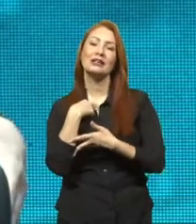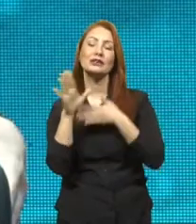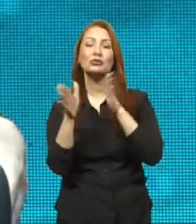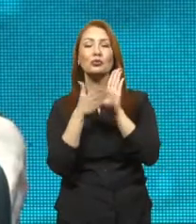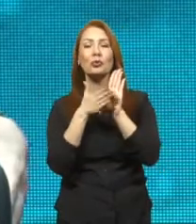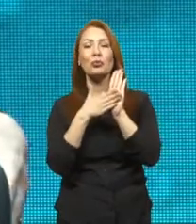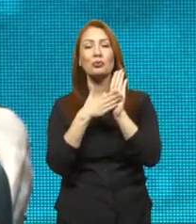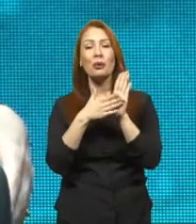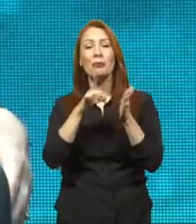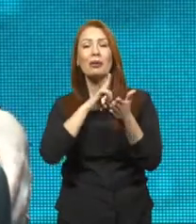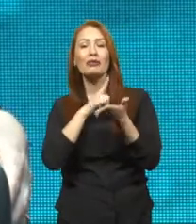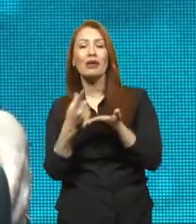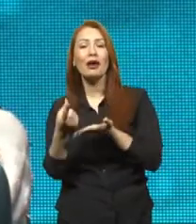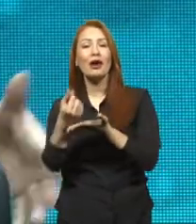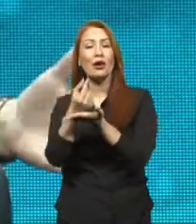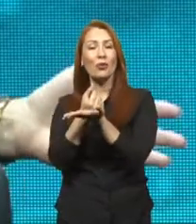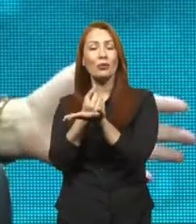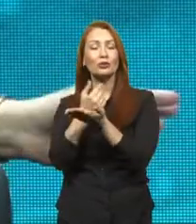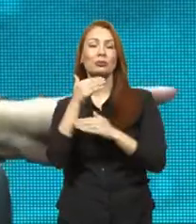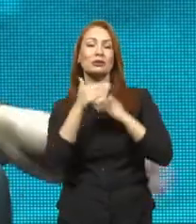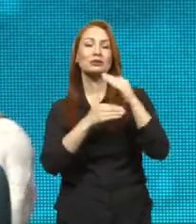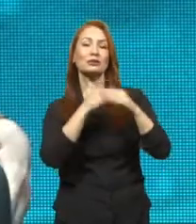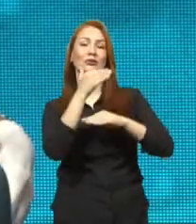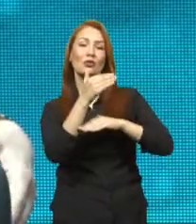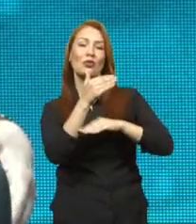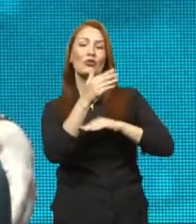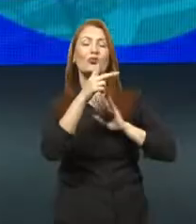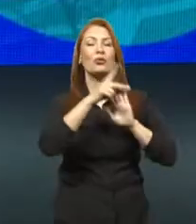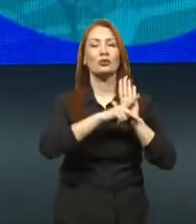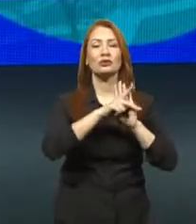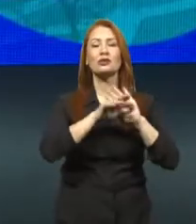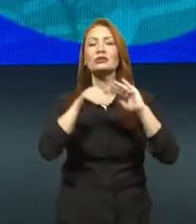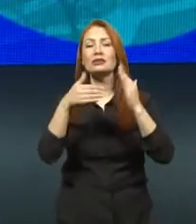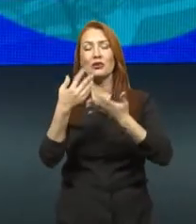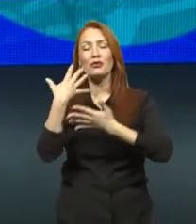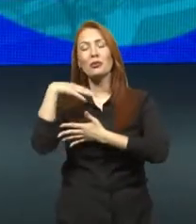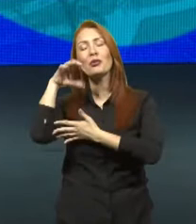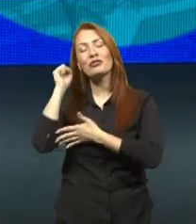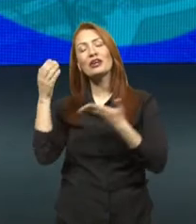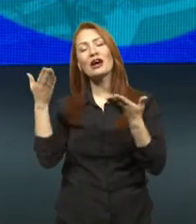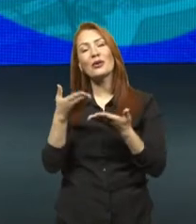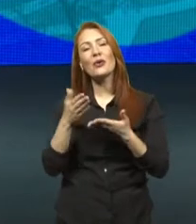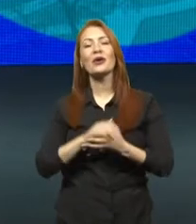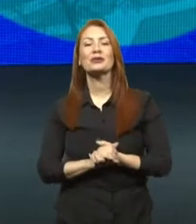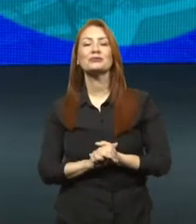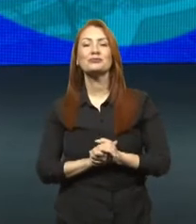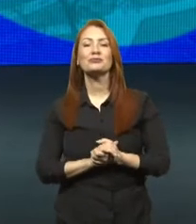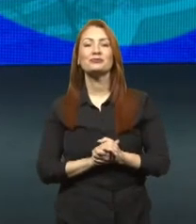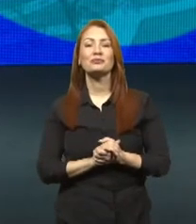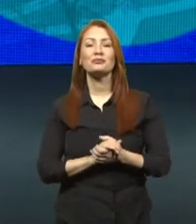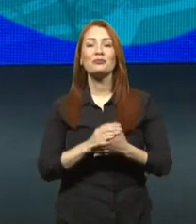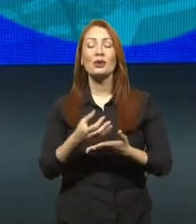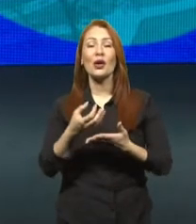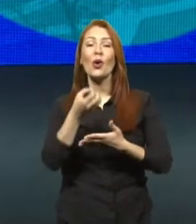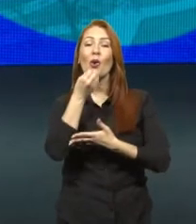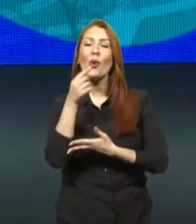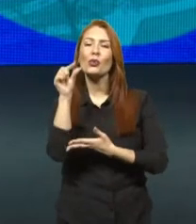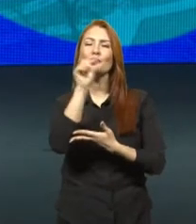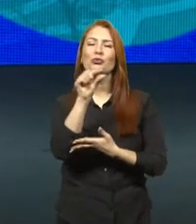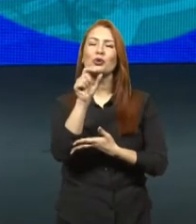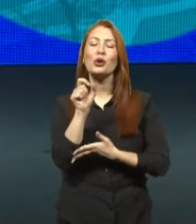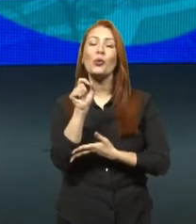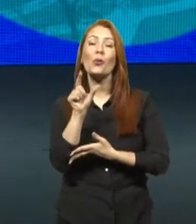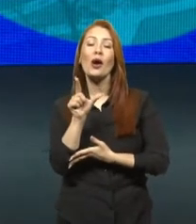para desenvolver esse projeto. Talvez ele pudesse nos contar um pouco sobre isso. Vamos ouvir do Osmar, então. Osmar, nos conta qual seria o primeiro projeto que tu